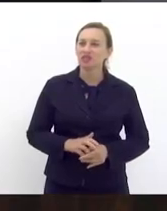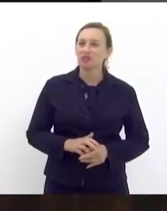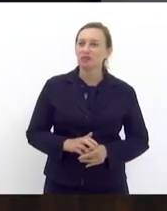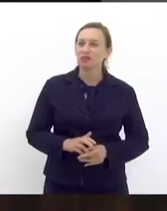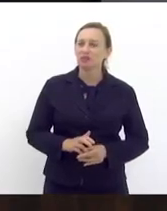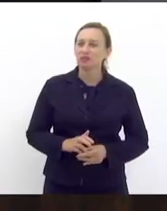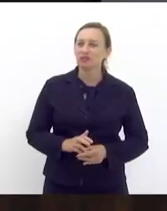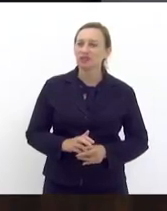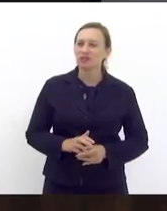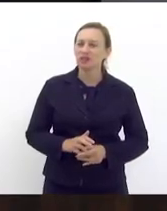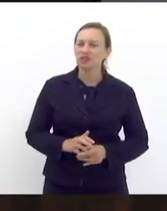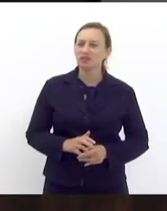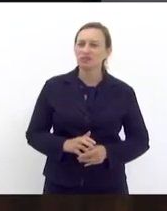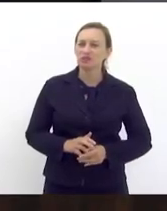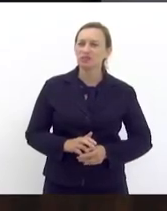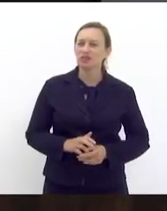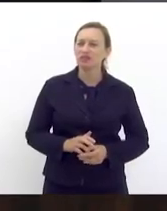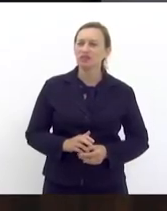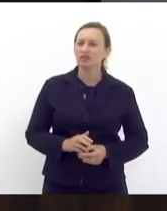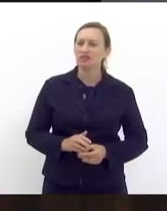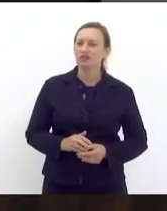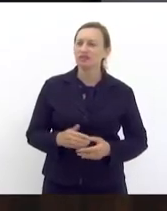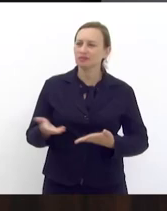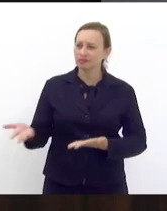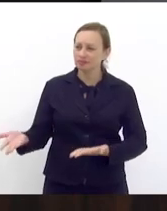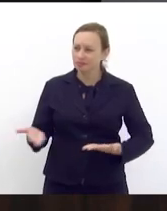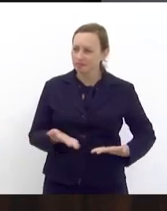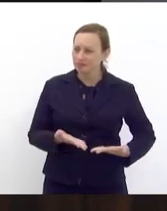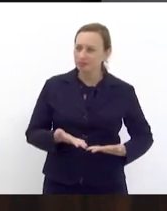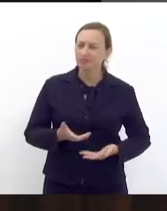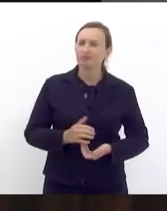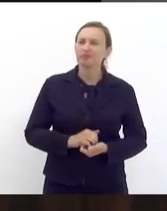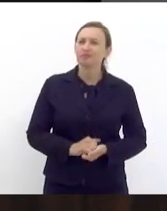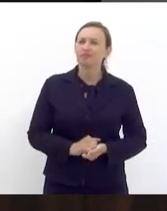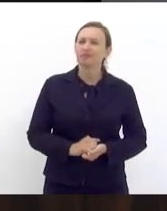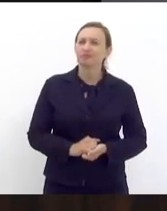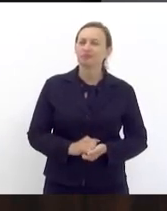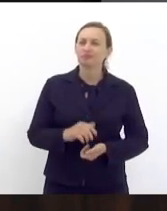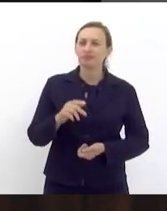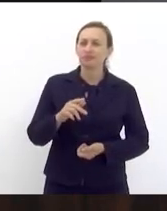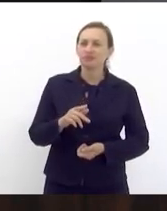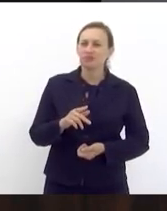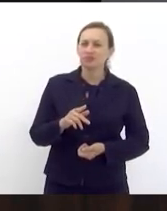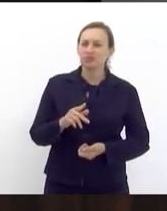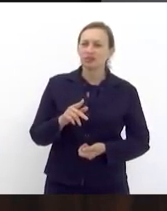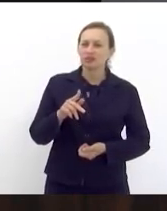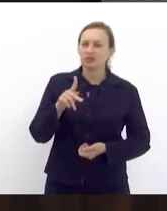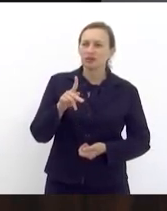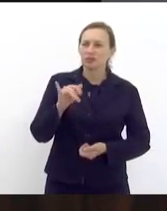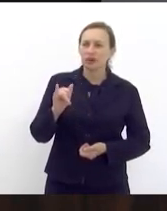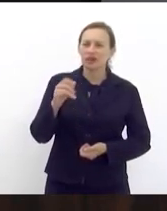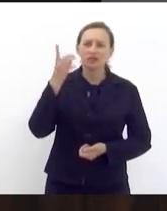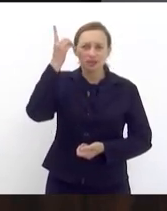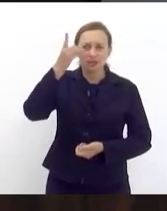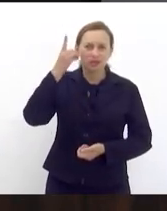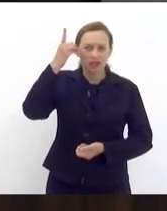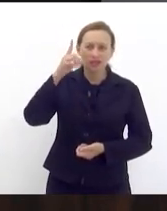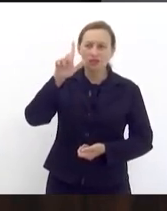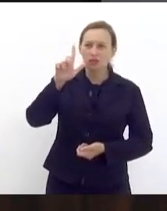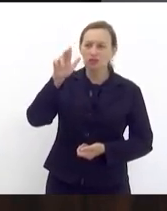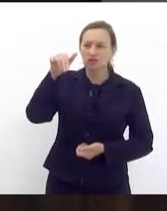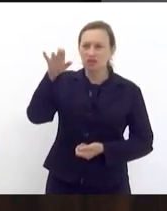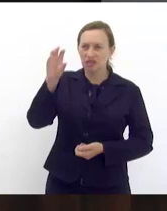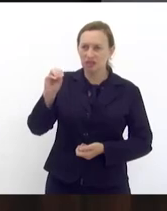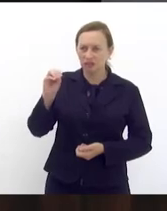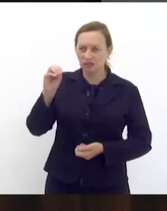Solicito ao cerimonial que conduza o pai do deputado federal Luciano Vieira e do deputado federal